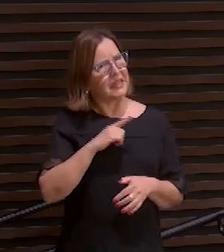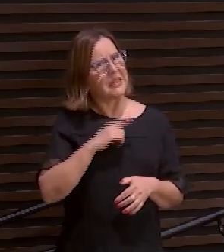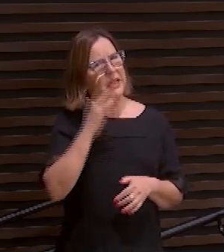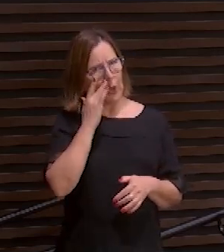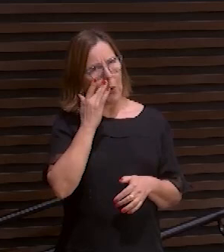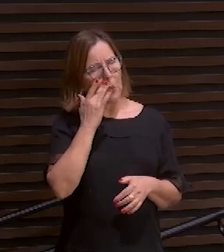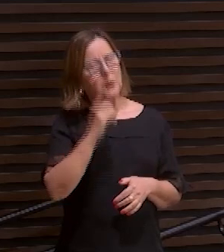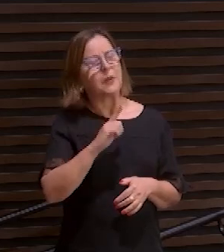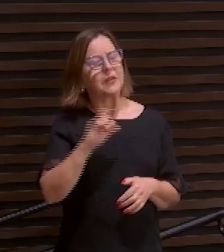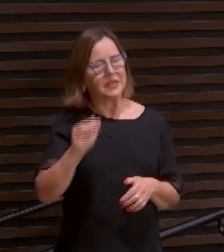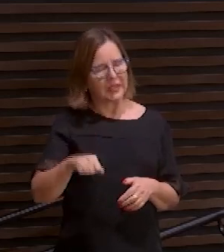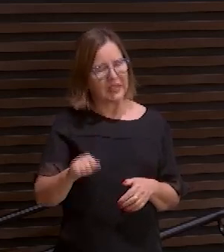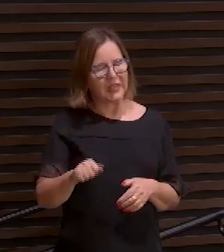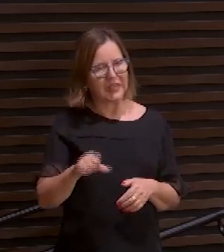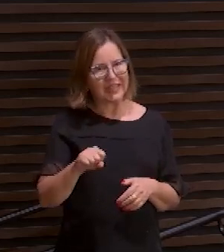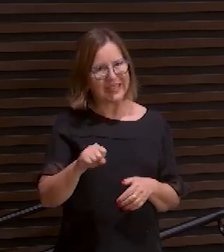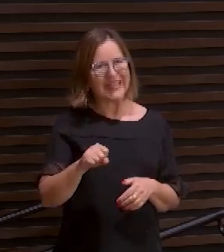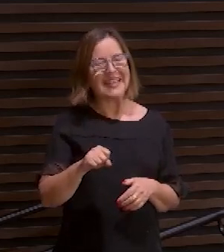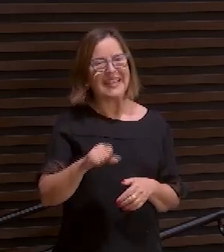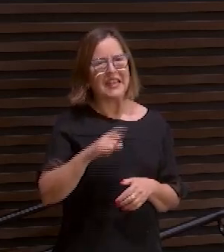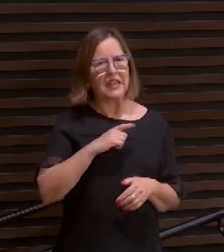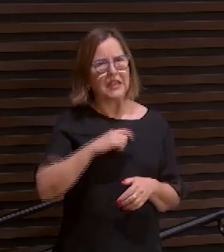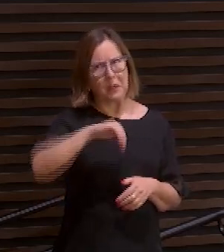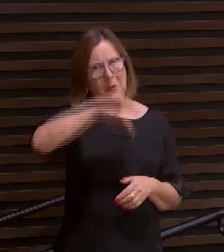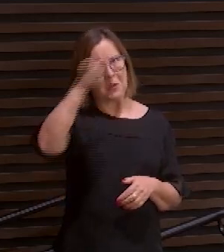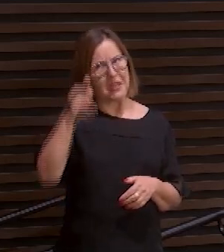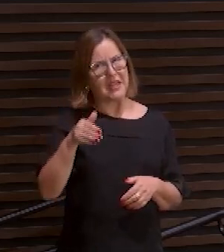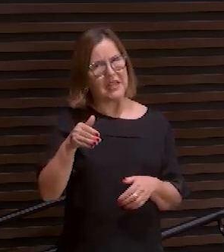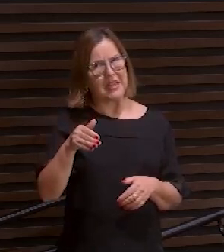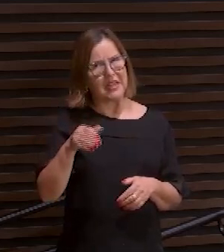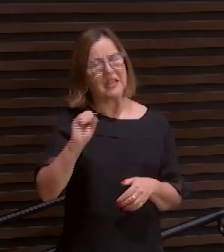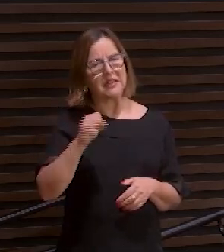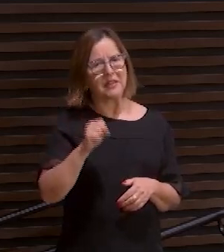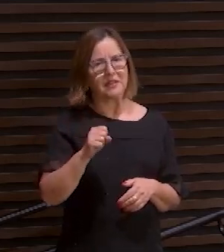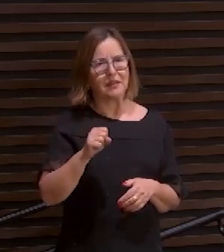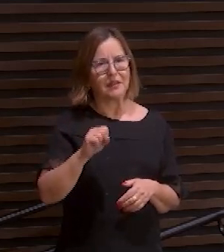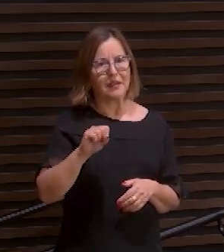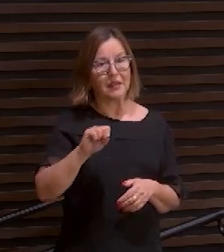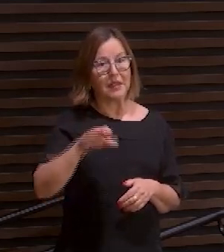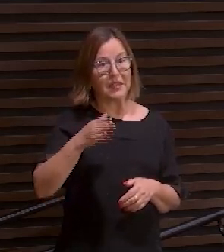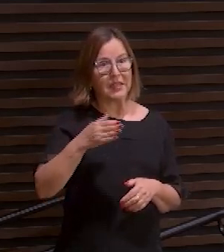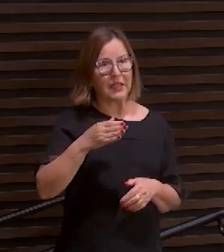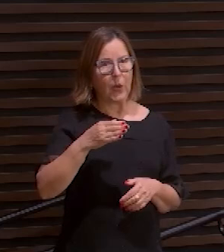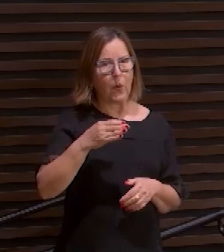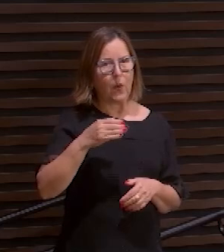montanha. Eu ponho o ouro na montanha como eu quero na minha cabeça.